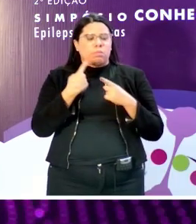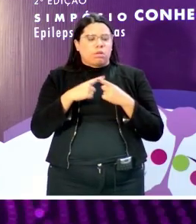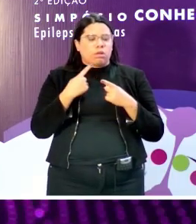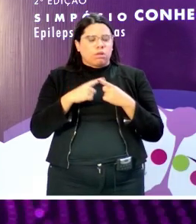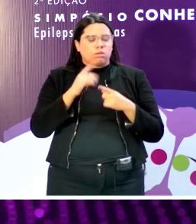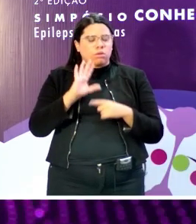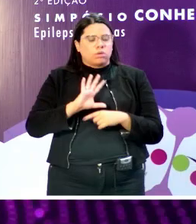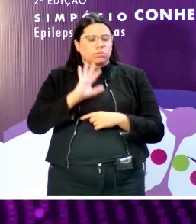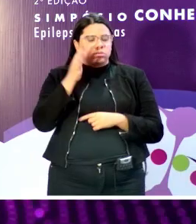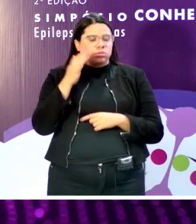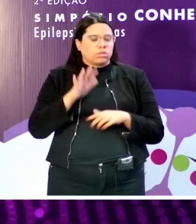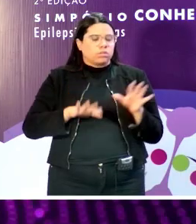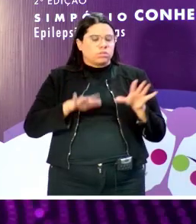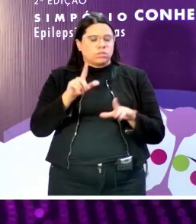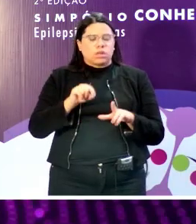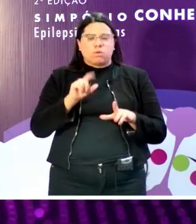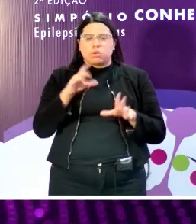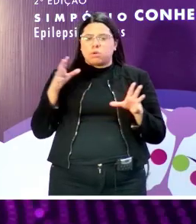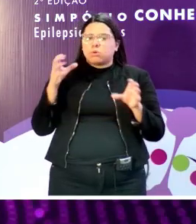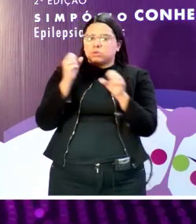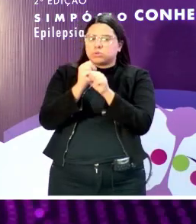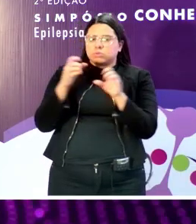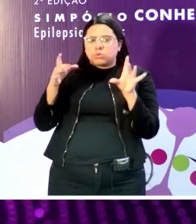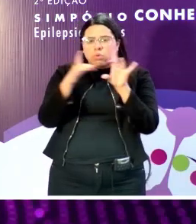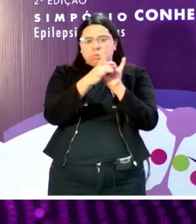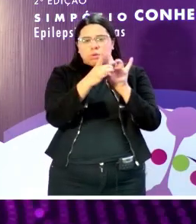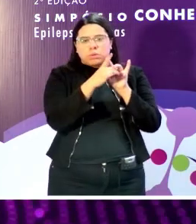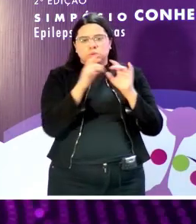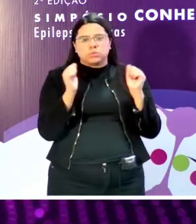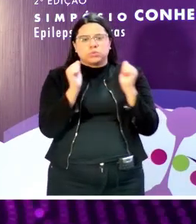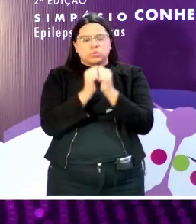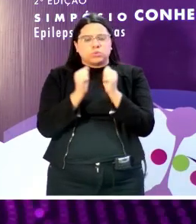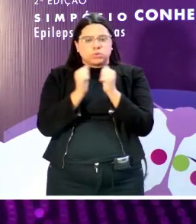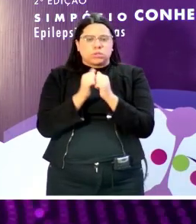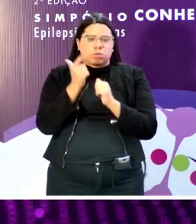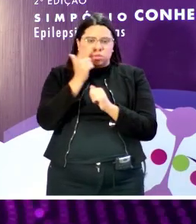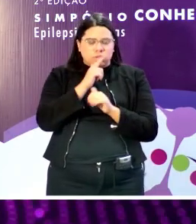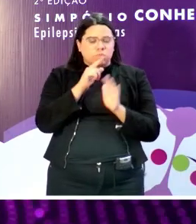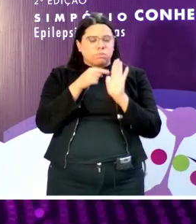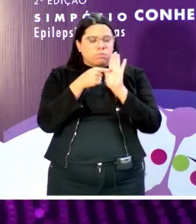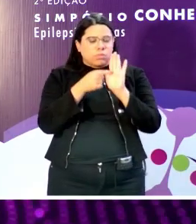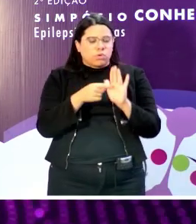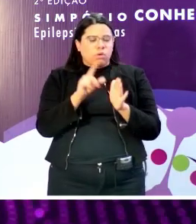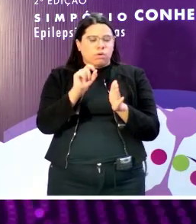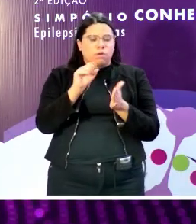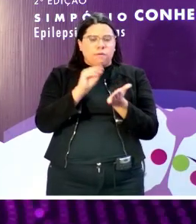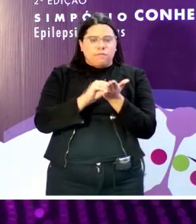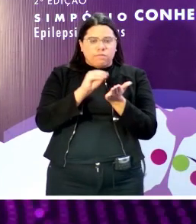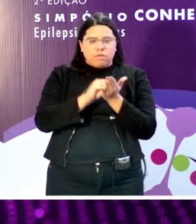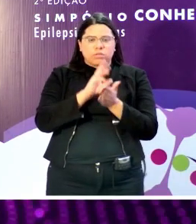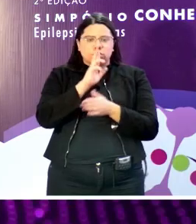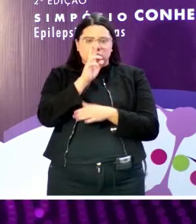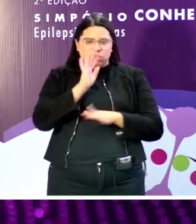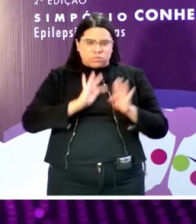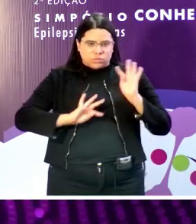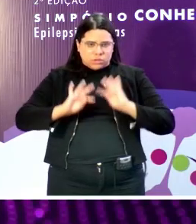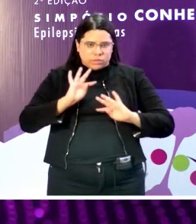resistente. Geralmente é uma soma desses mecanismos de resistência que leva, então, a uma falta de resposta ao